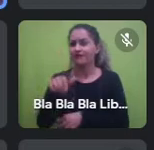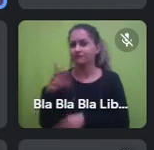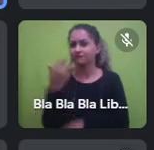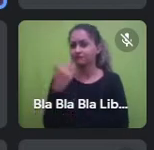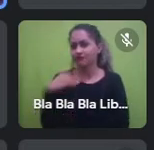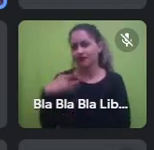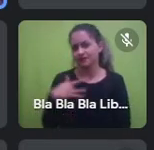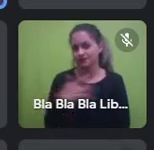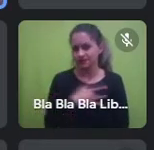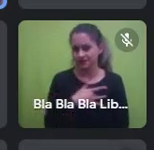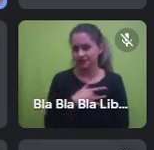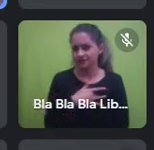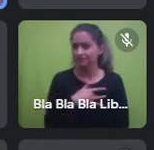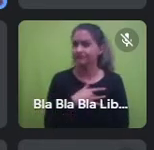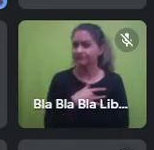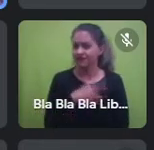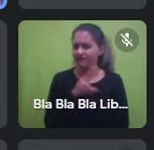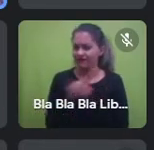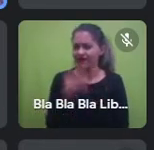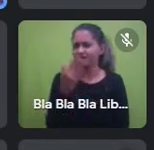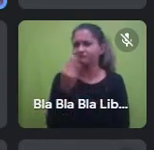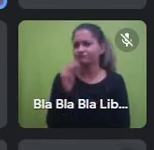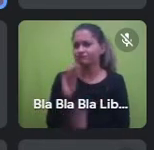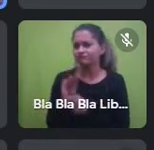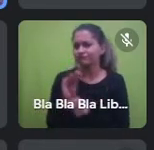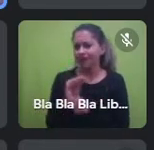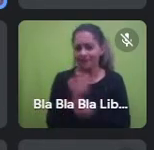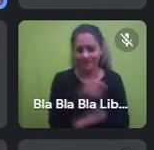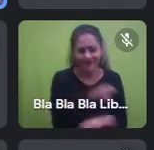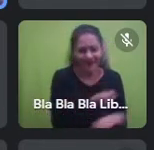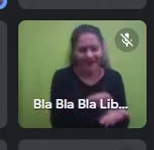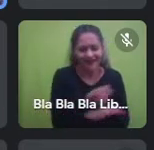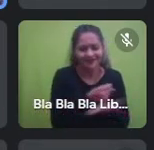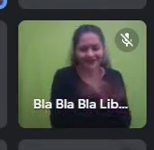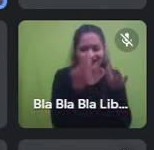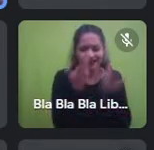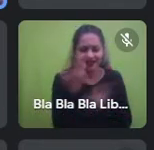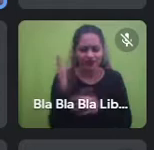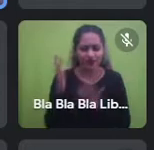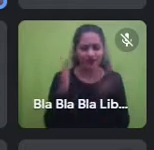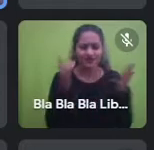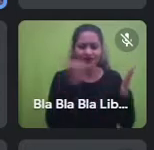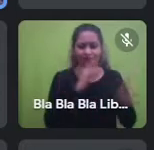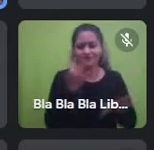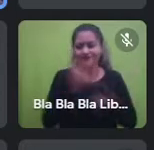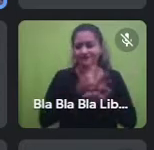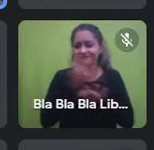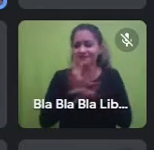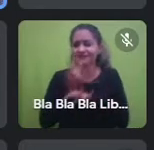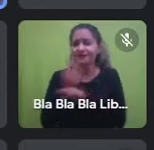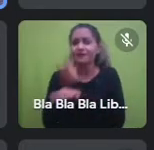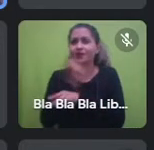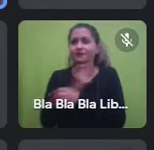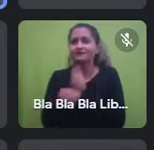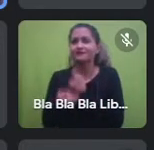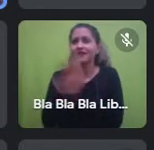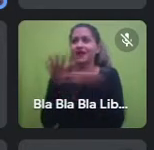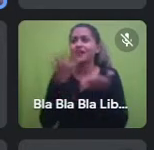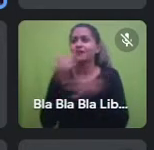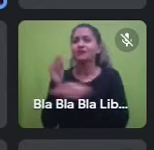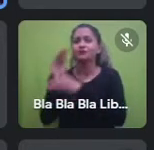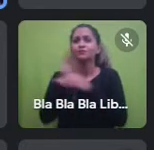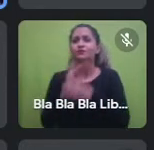Será que eu vou ter alimento da base? Será que a natureza vai sobreviver para gerar esse alimento? E o alimento